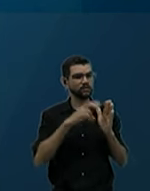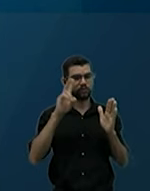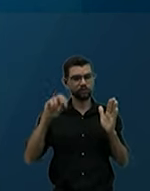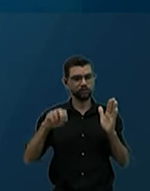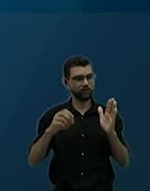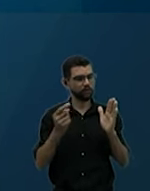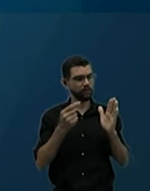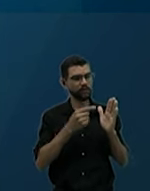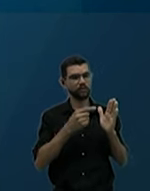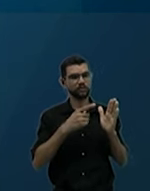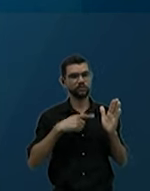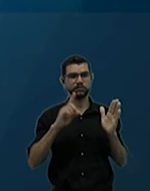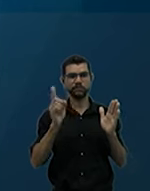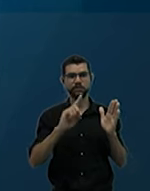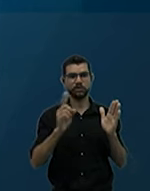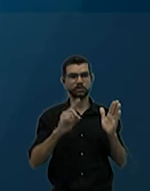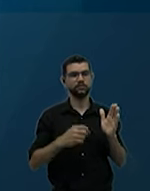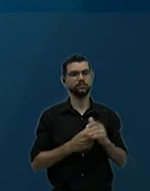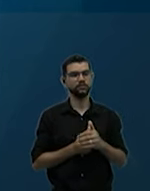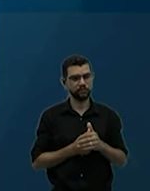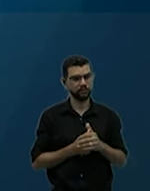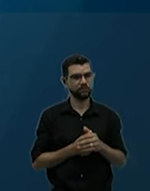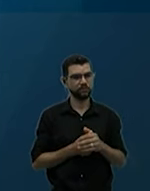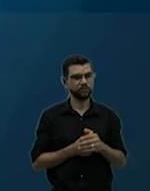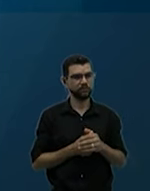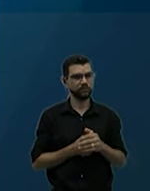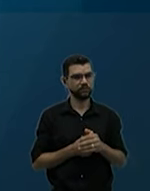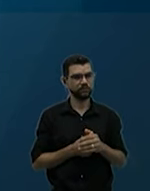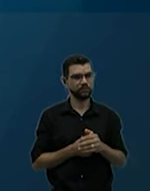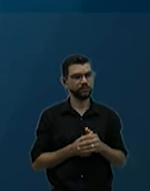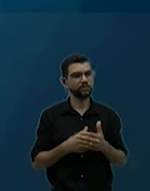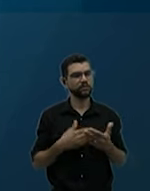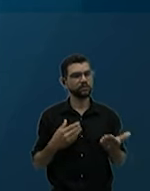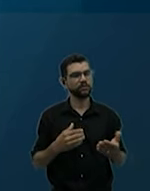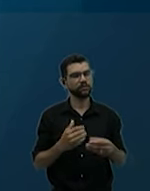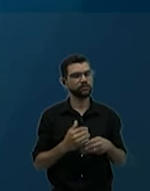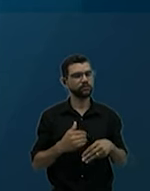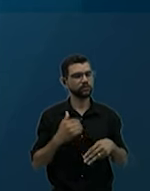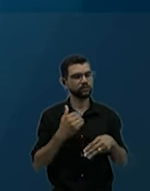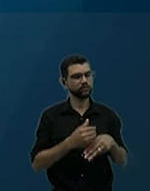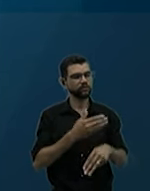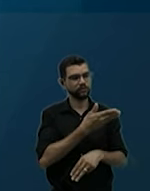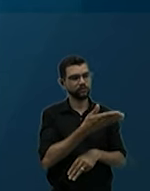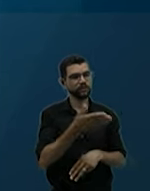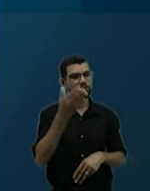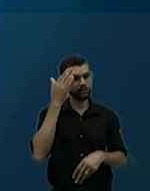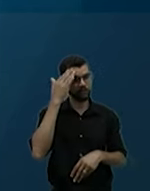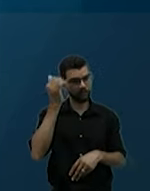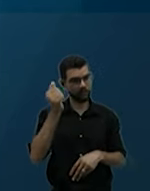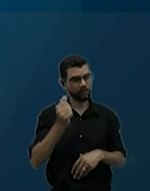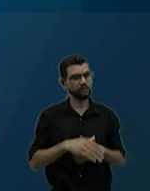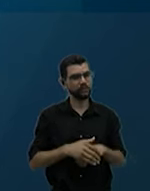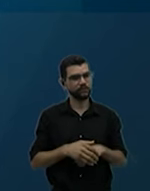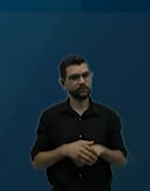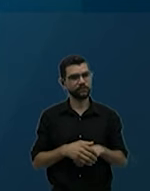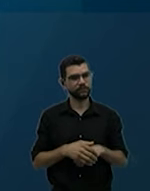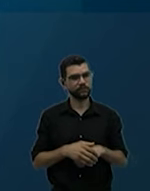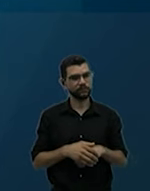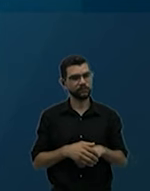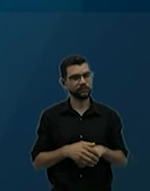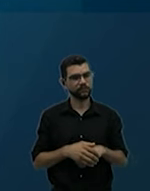Aquela reparação, como Vossas Excelências bem sabem, questão sumulada, né, tem natureza